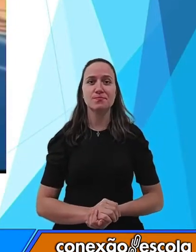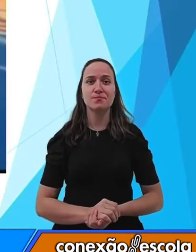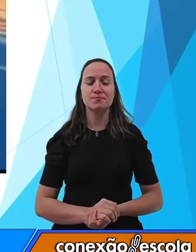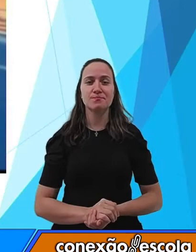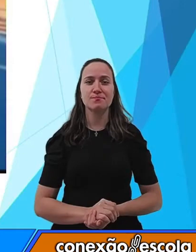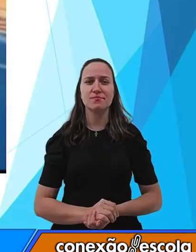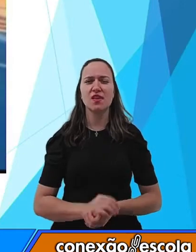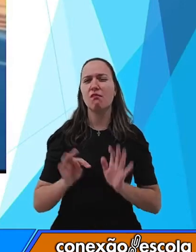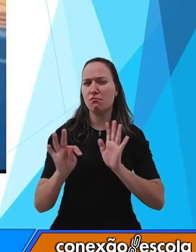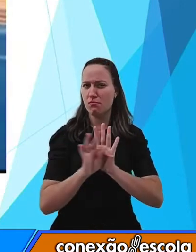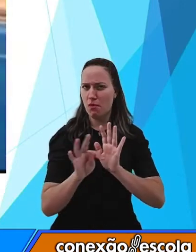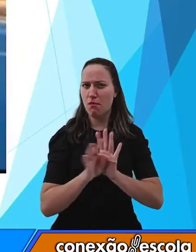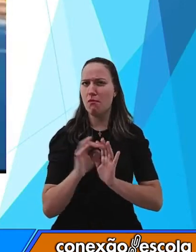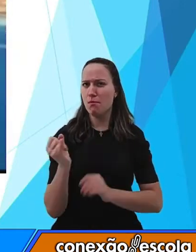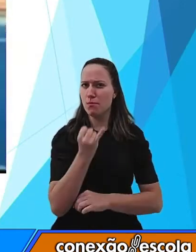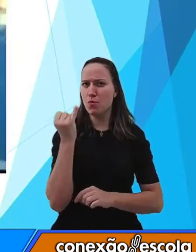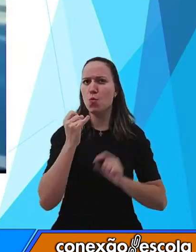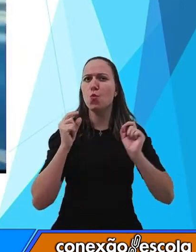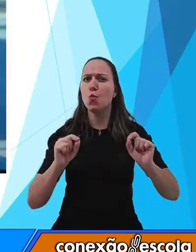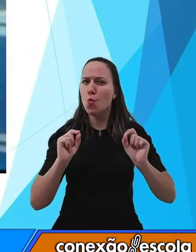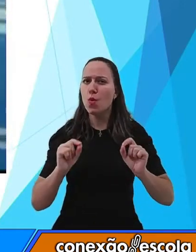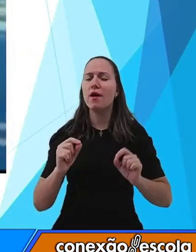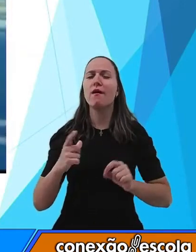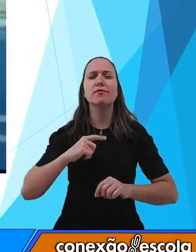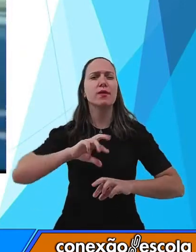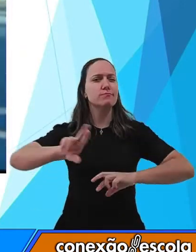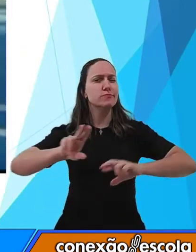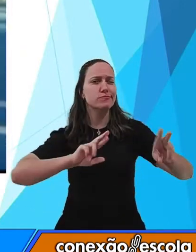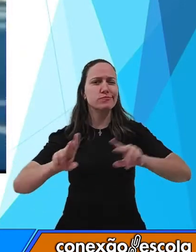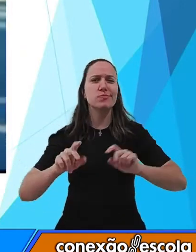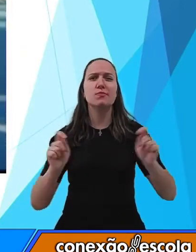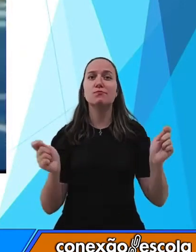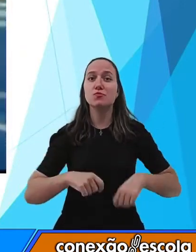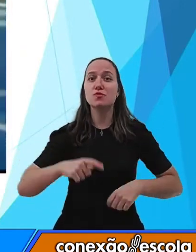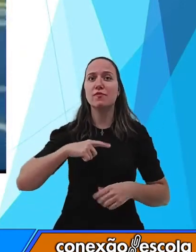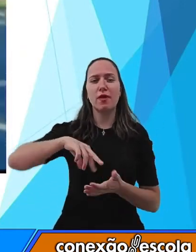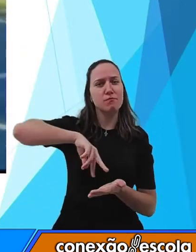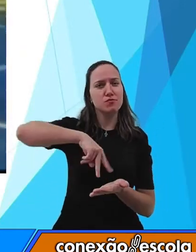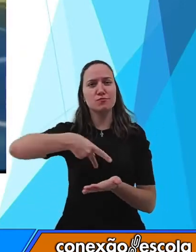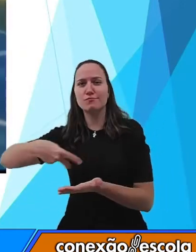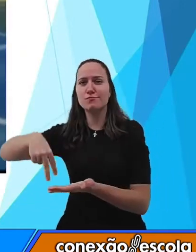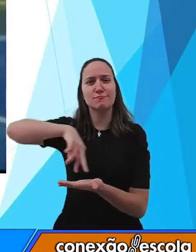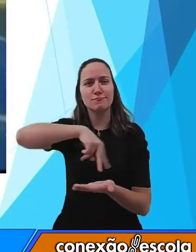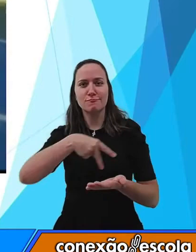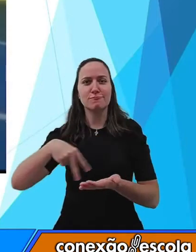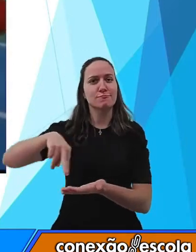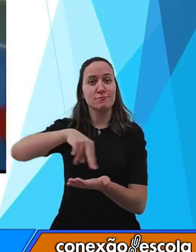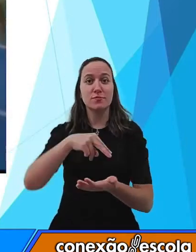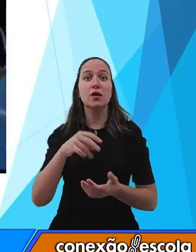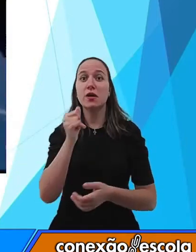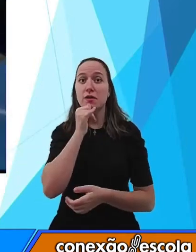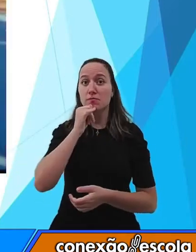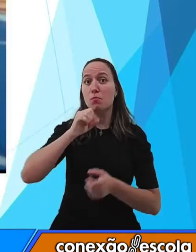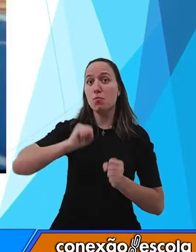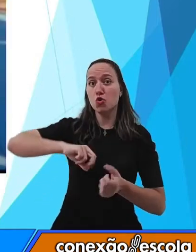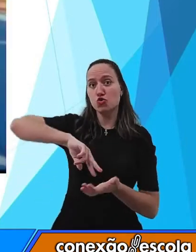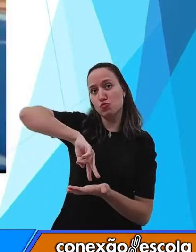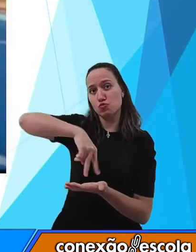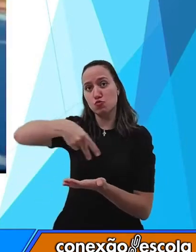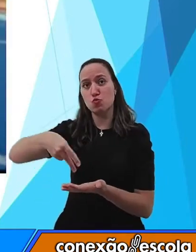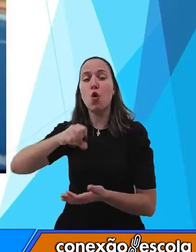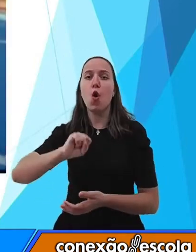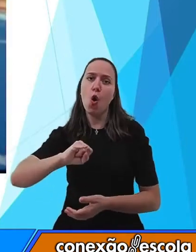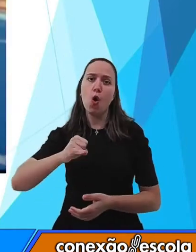Uma técnica muito importante são as variadas formas de mudar de direção, como com o giro ou com a bola entre